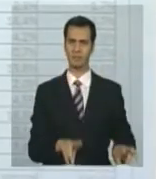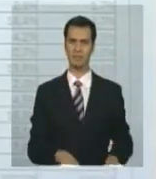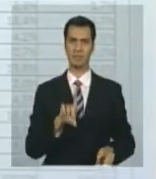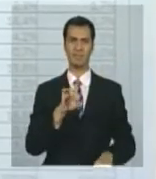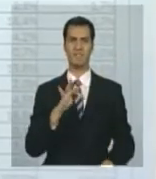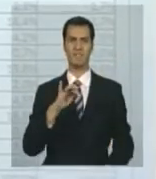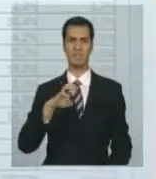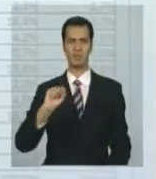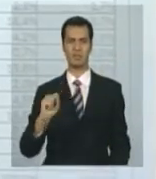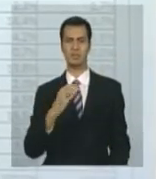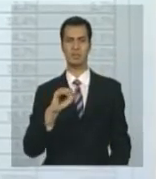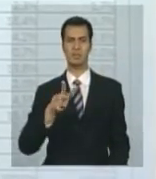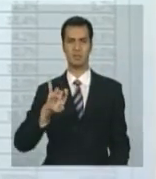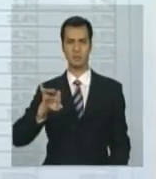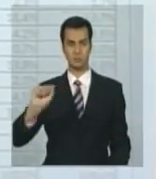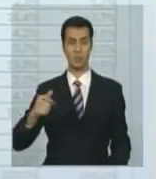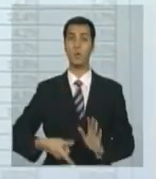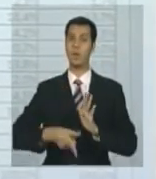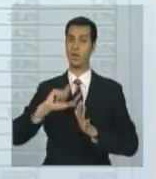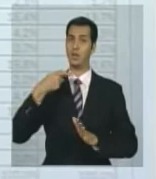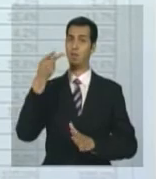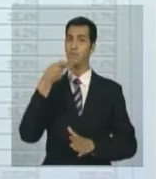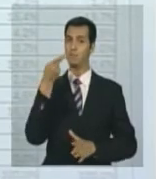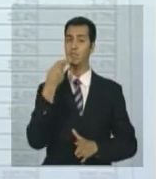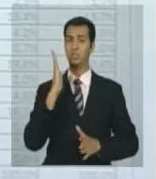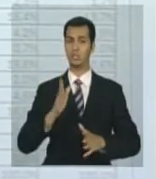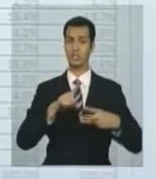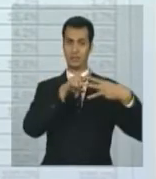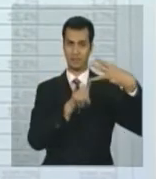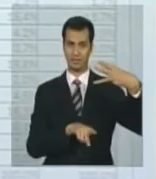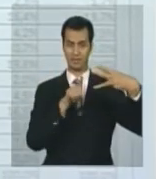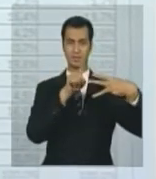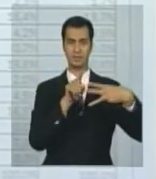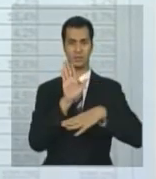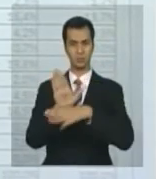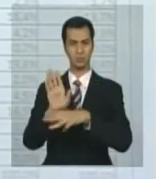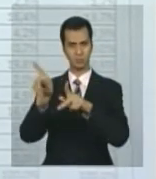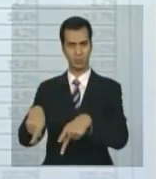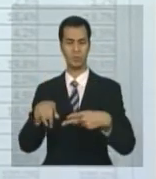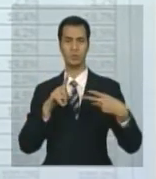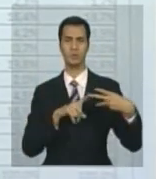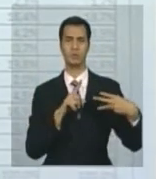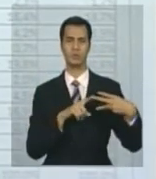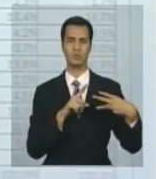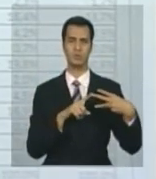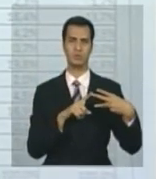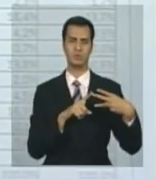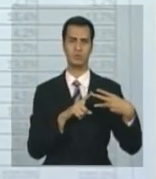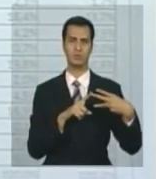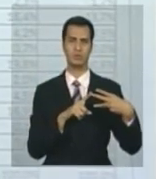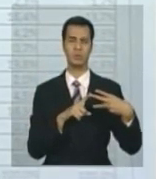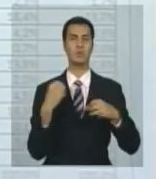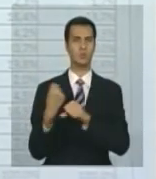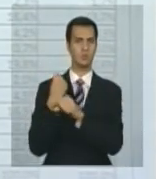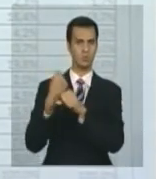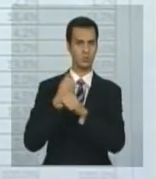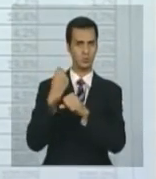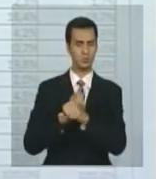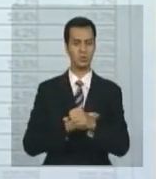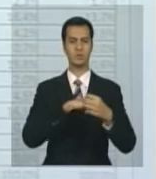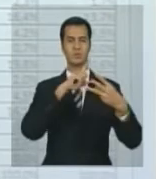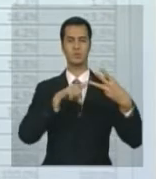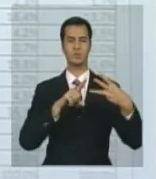Civil. Seja aquelas três que eu me referi de assistência à população, seja aquela de